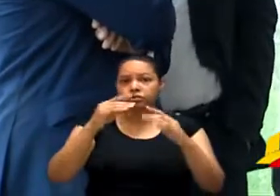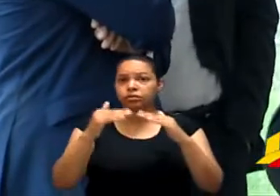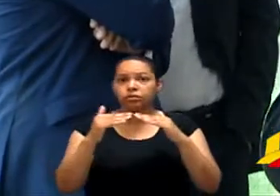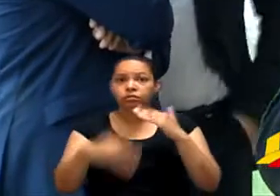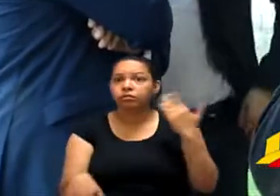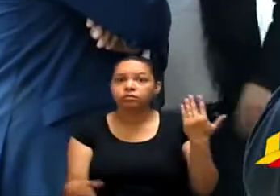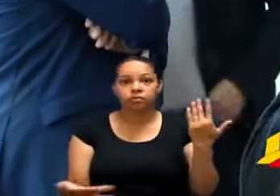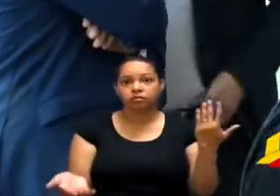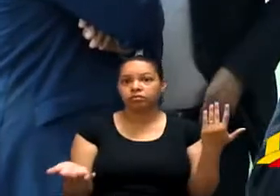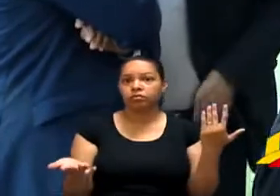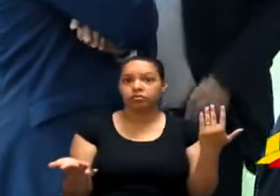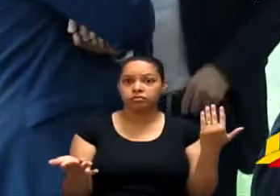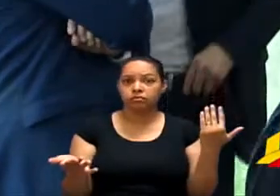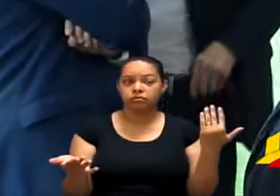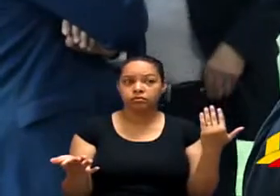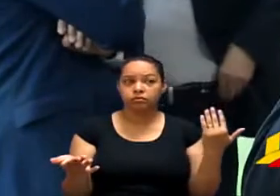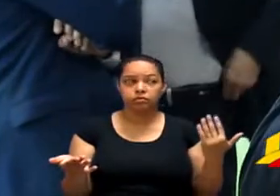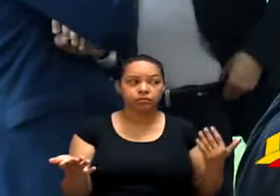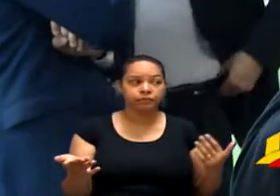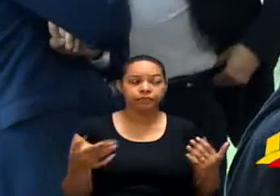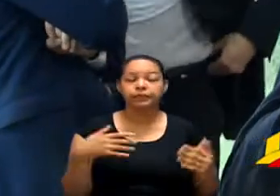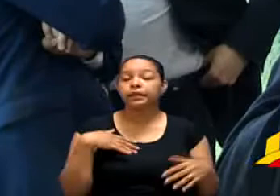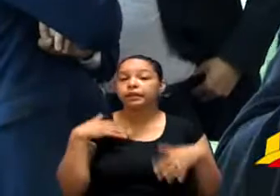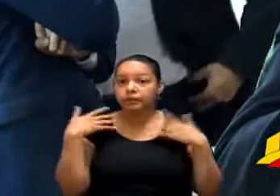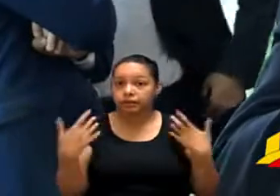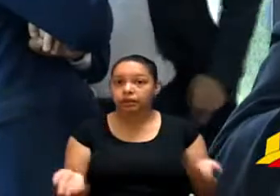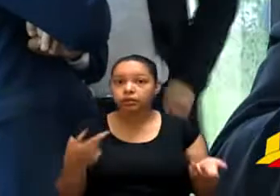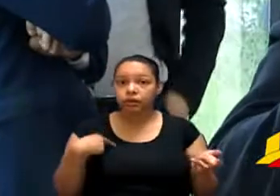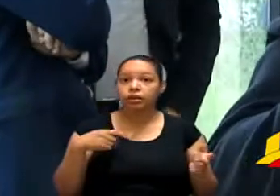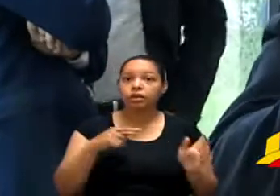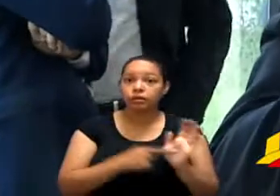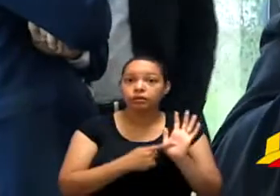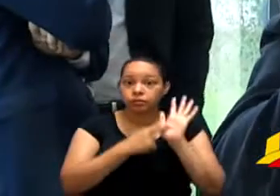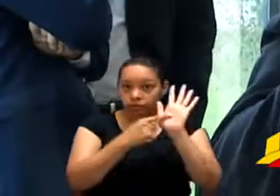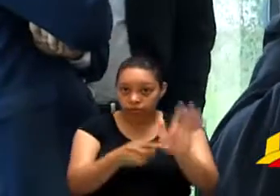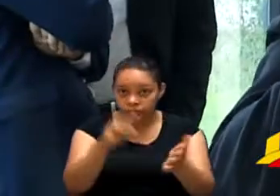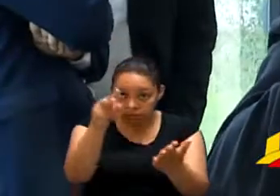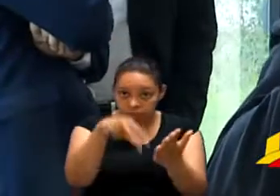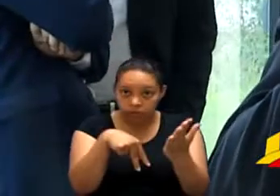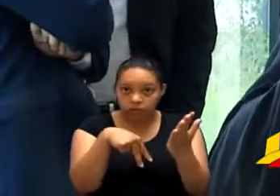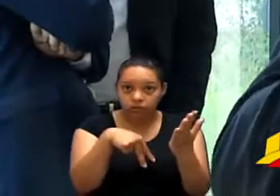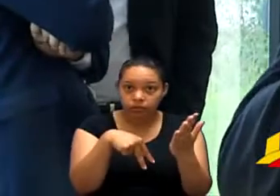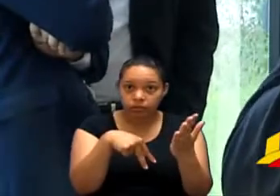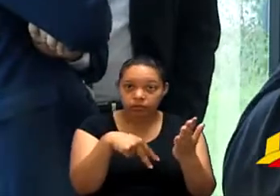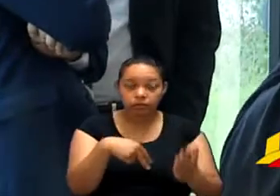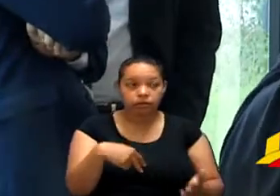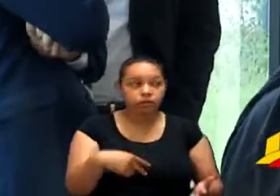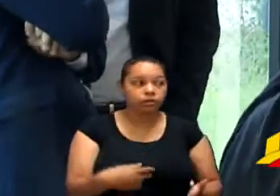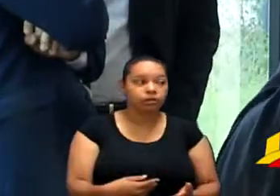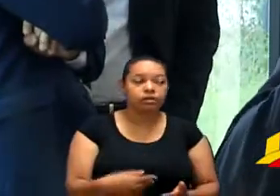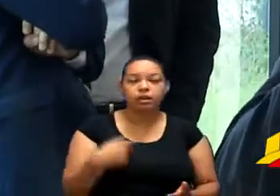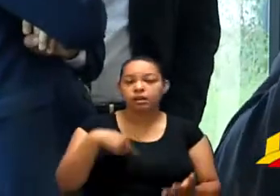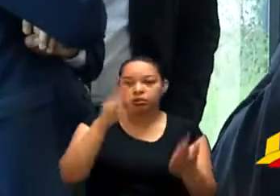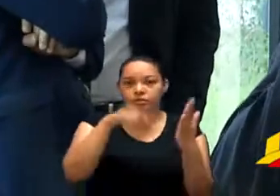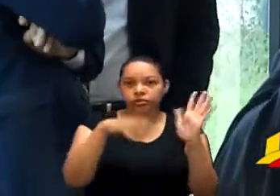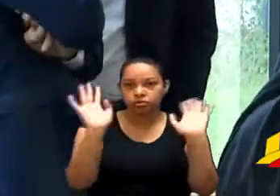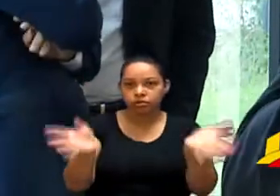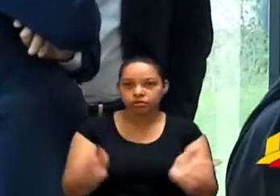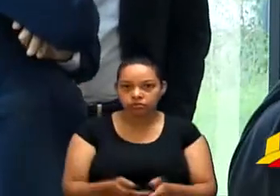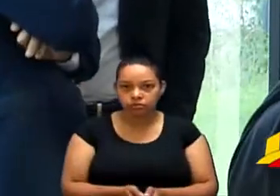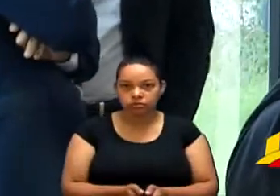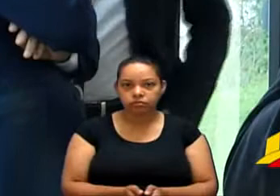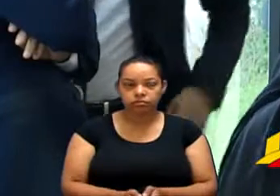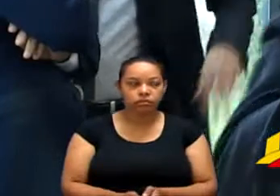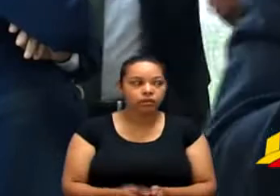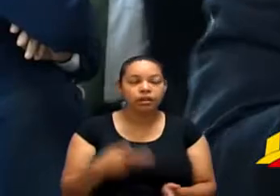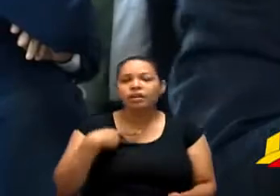então baseado nisso Nós demos um parecer e esse parecer eu vou ler para você excelência irmão é aquilo